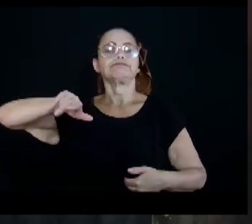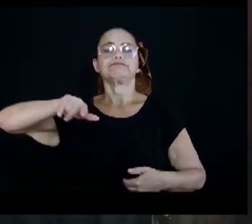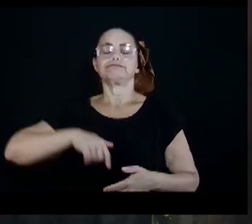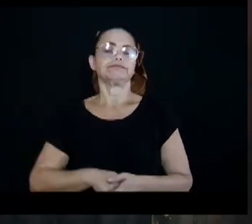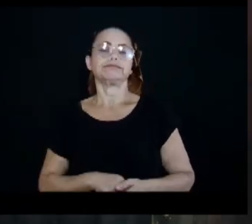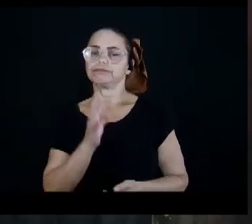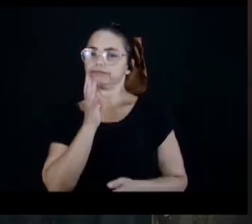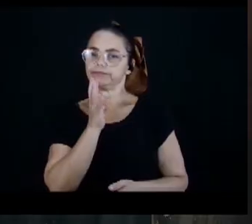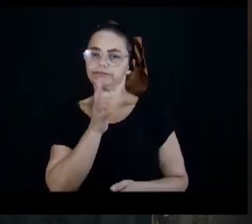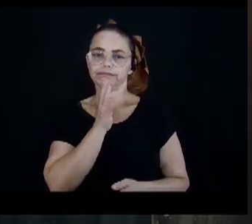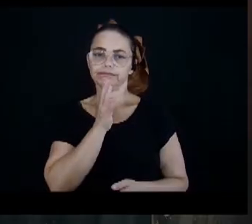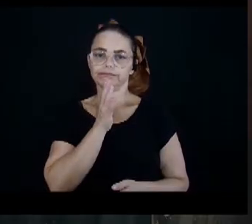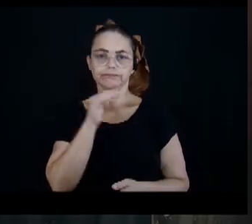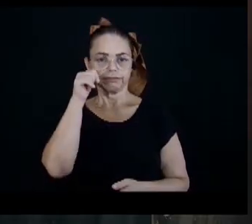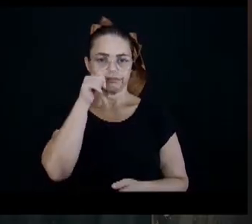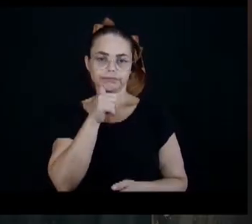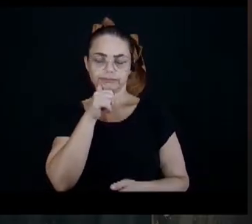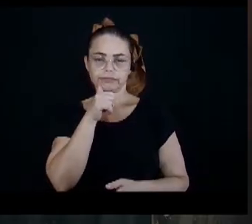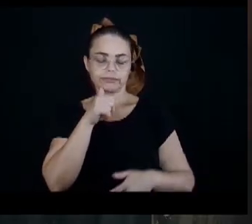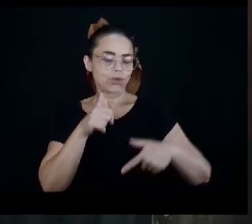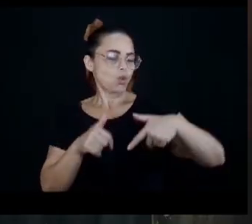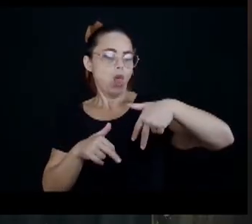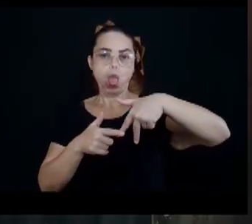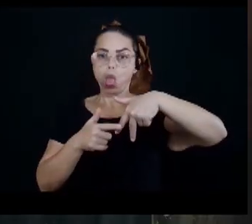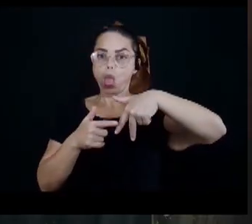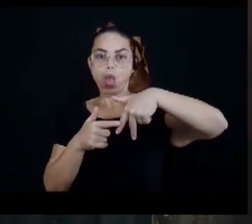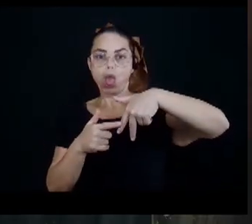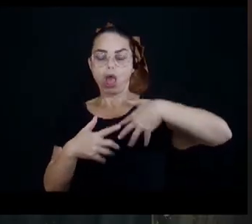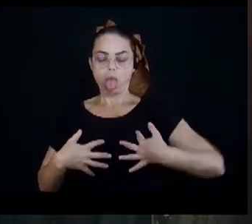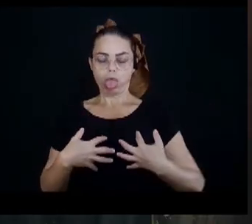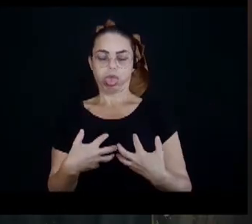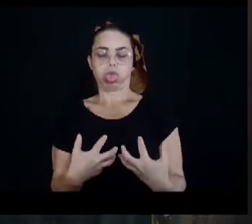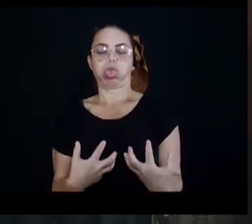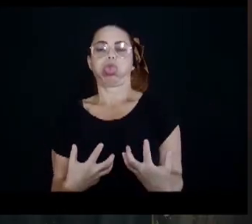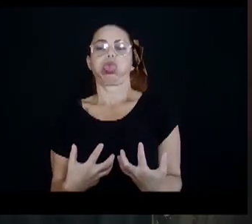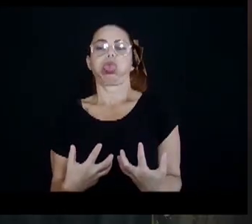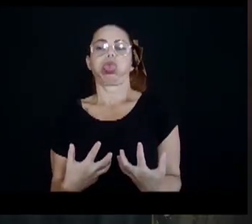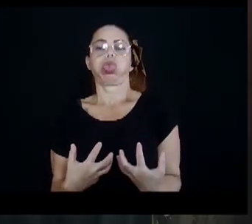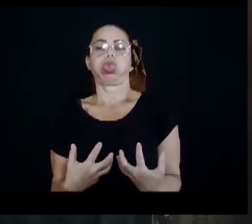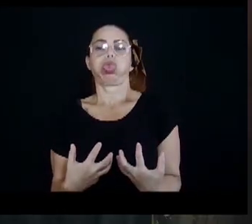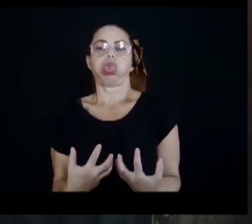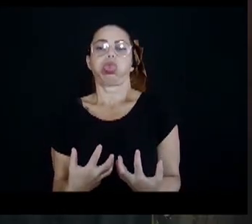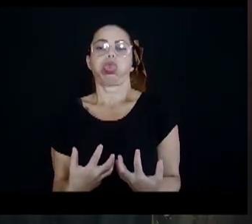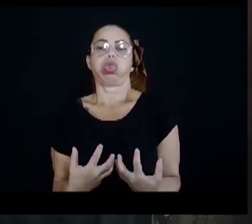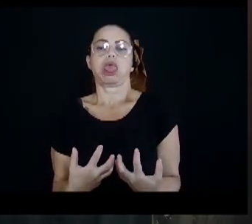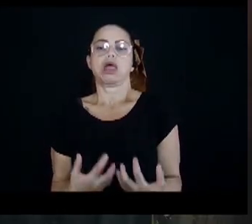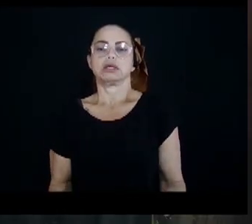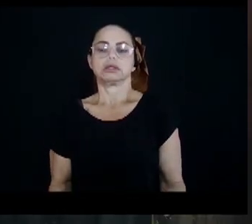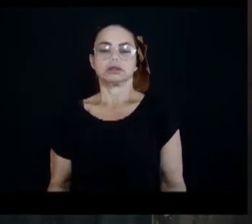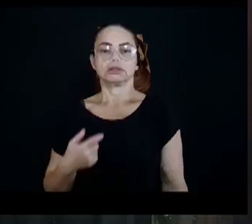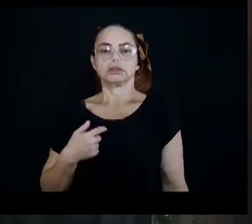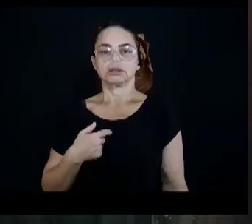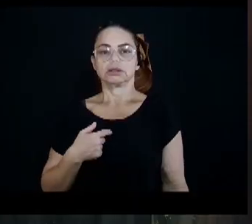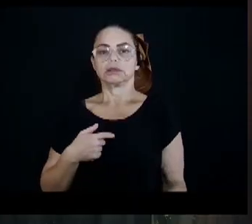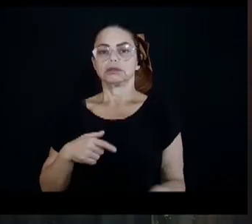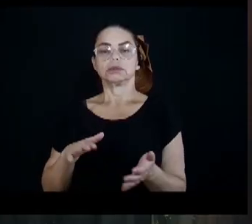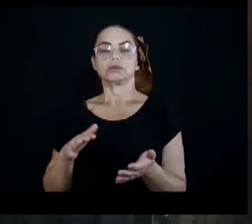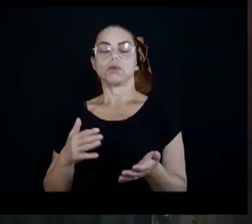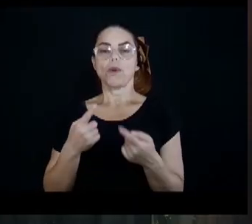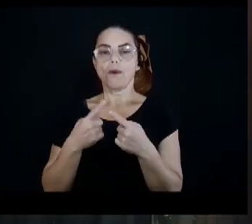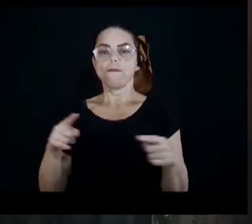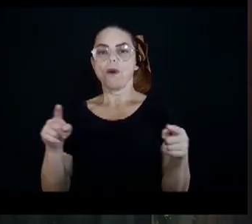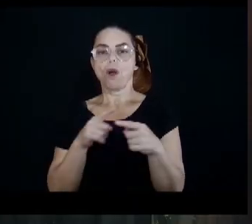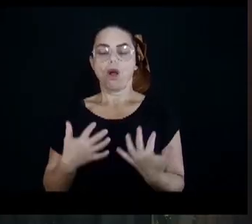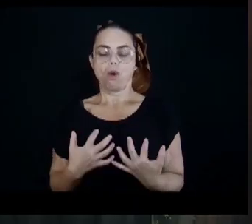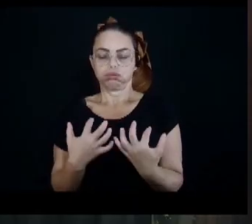dos pernões, dos peitos fartos, não é? Isso virou música, né? Peitos fartos, seios